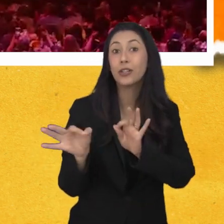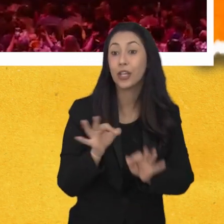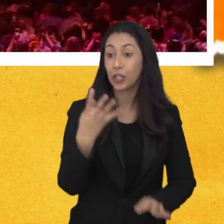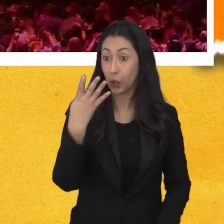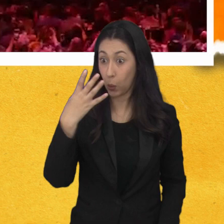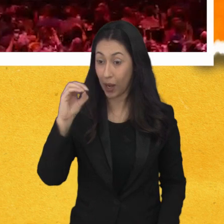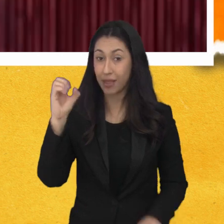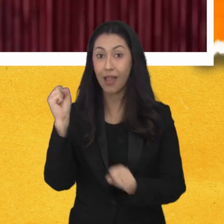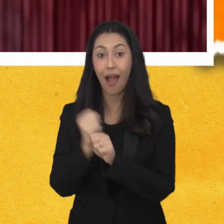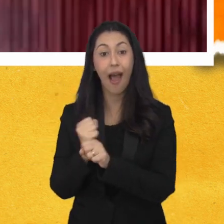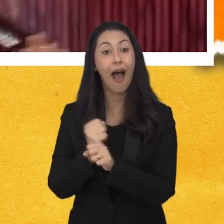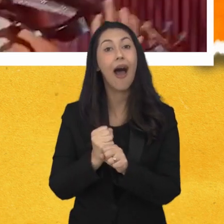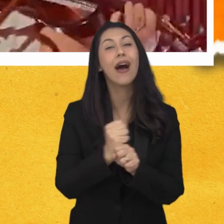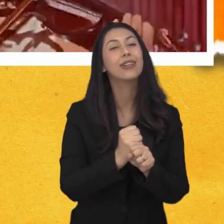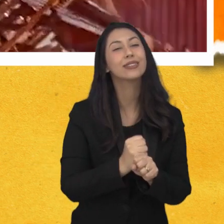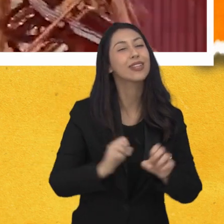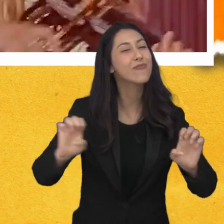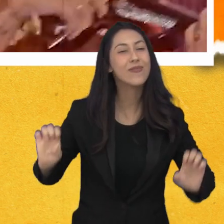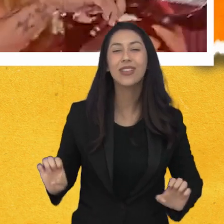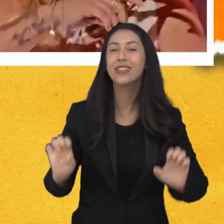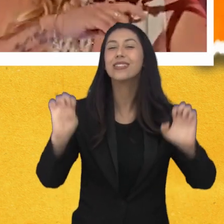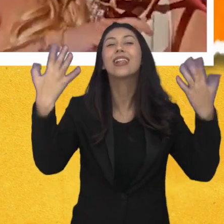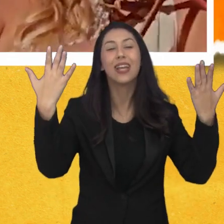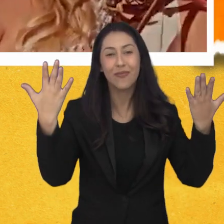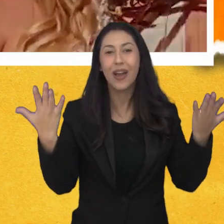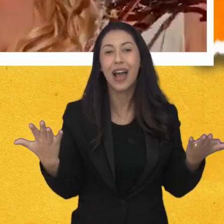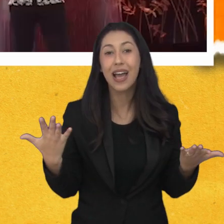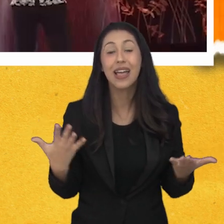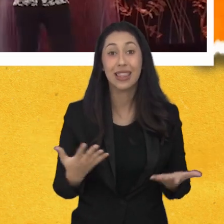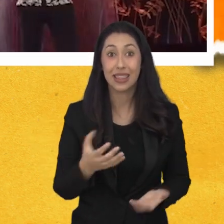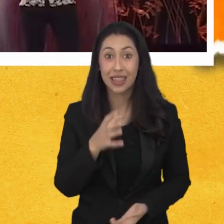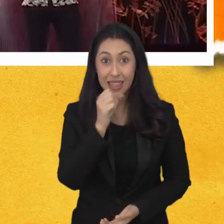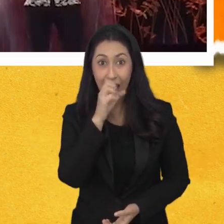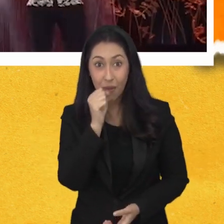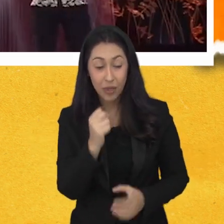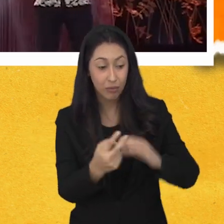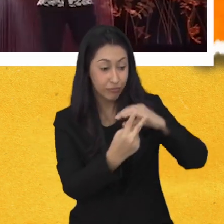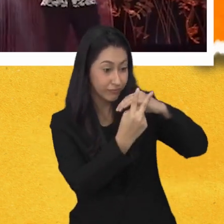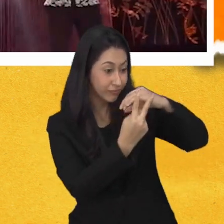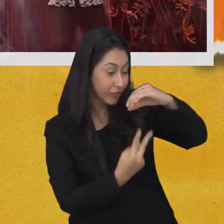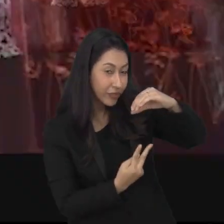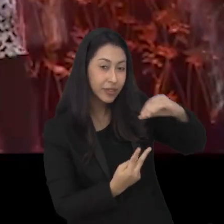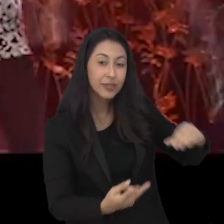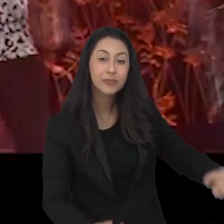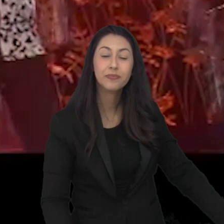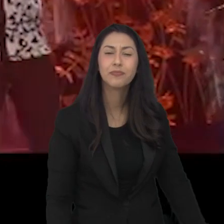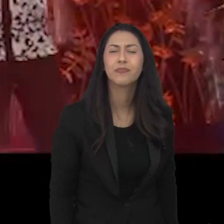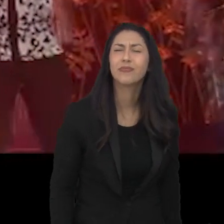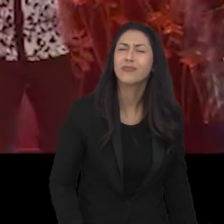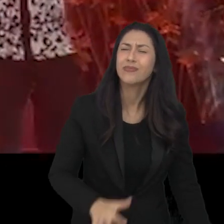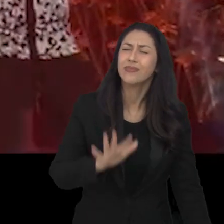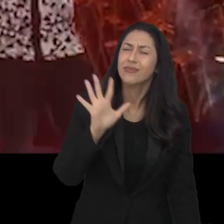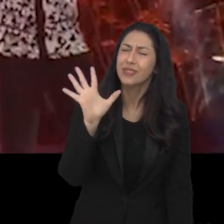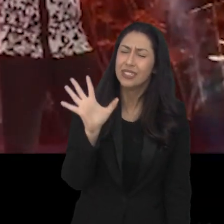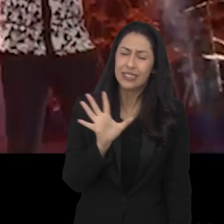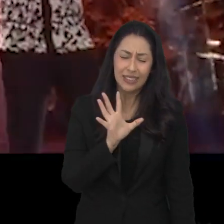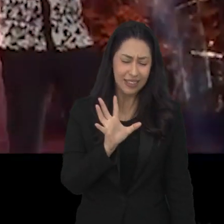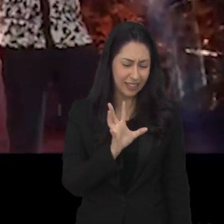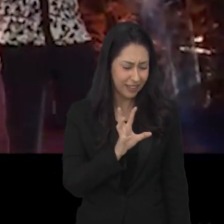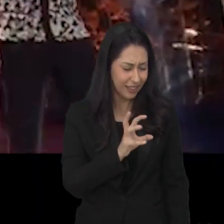Daniel 40 anos celebra João Paulo e Daniel, será neste sábado na Farmaconde Arena. Meu amor,